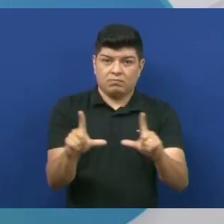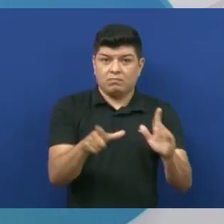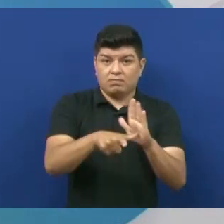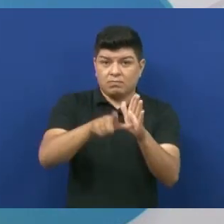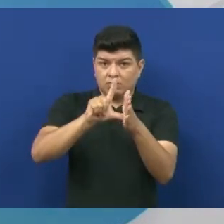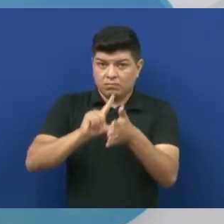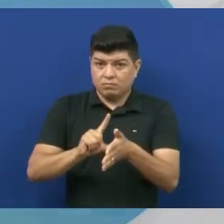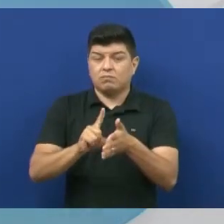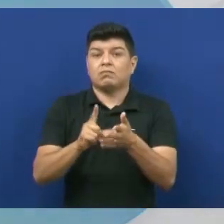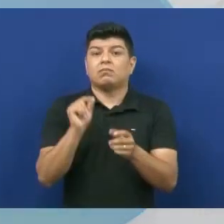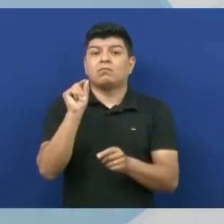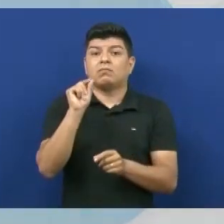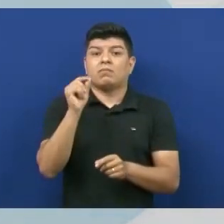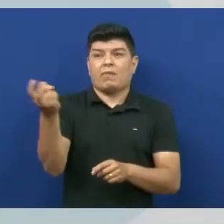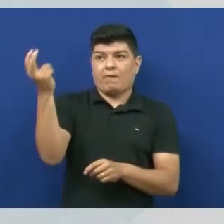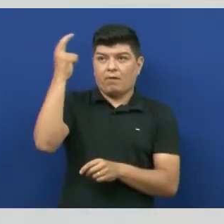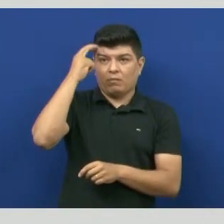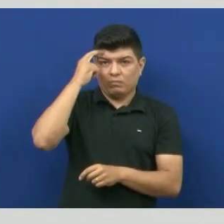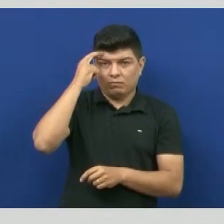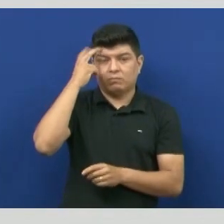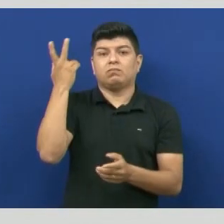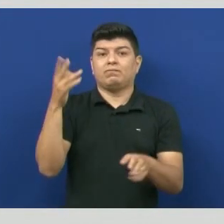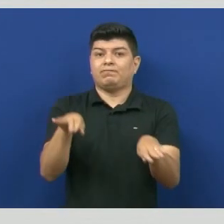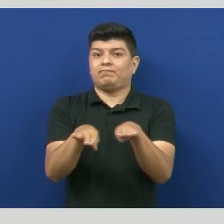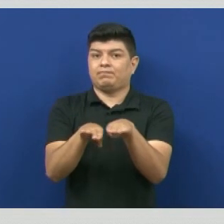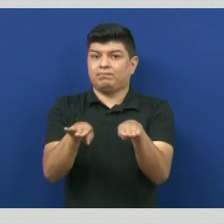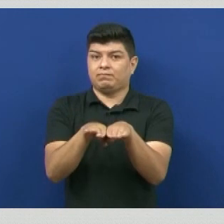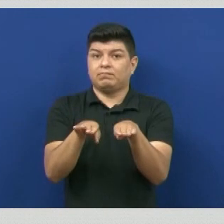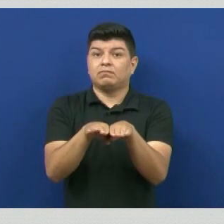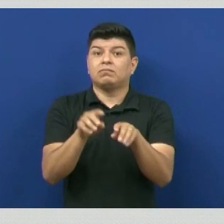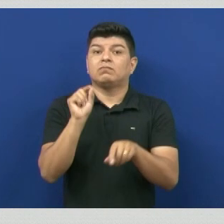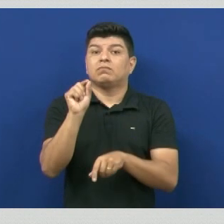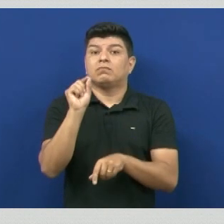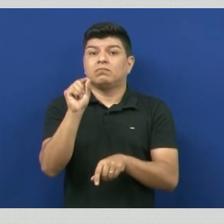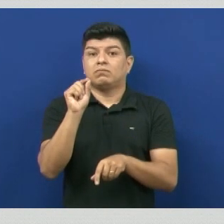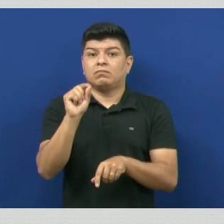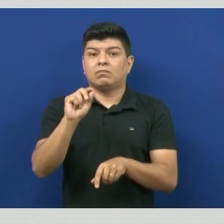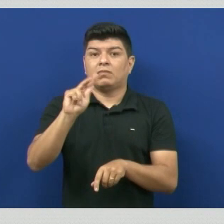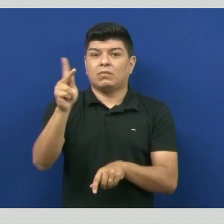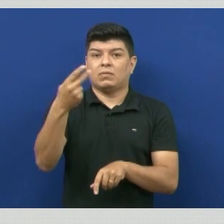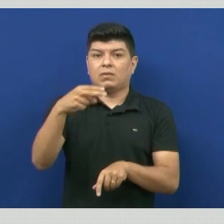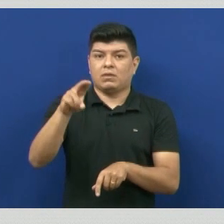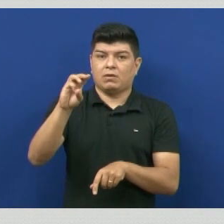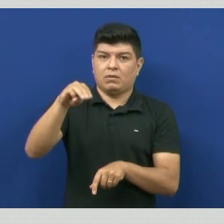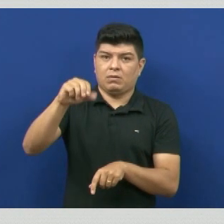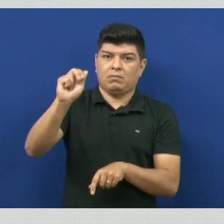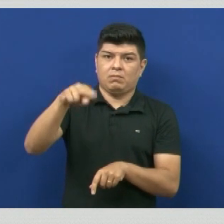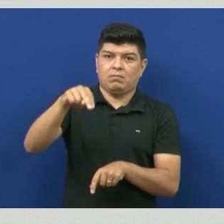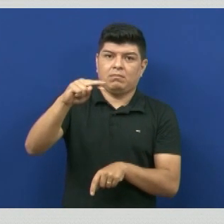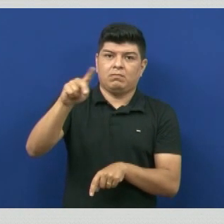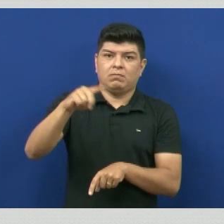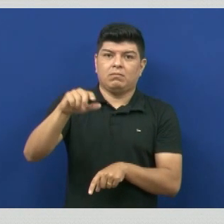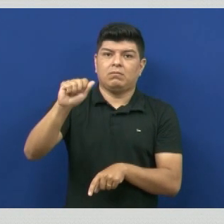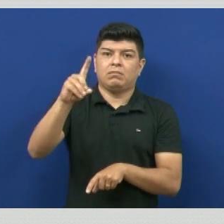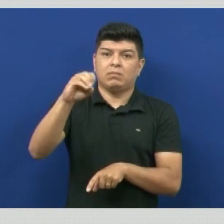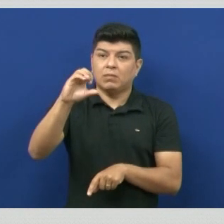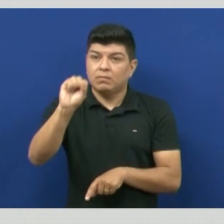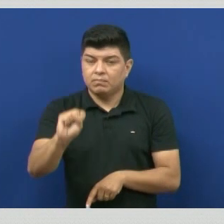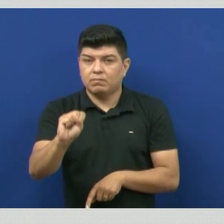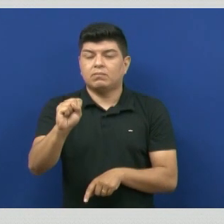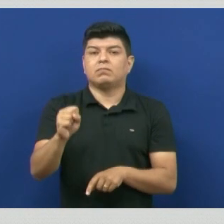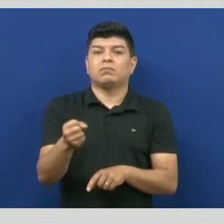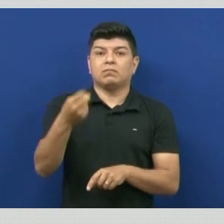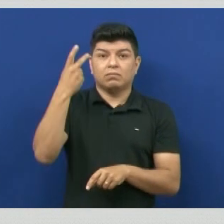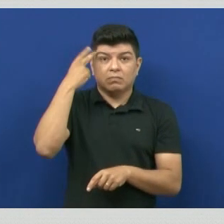que são os elementos culturais, tá? A gente também os chama de humanizados. Vamos ler o slide? Os